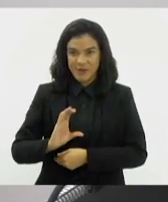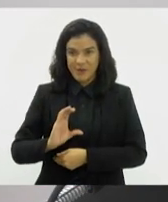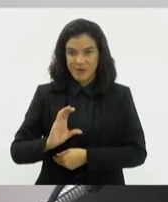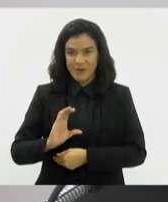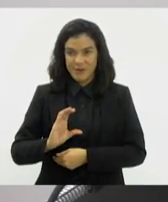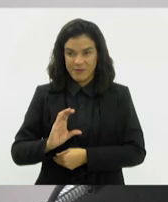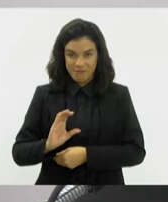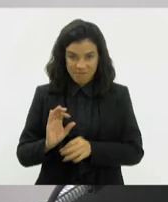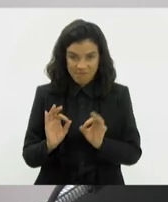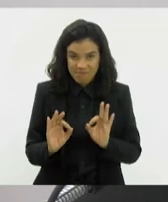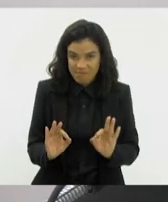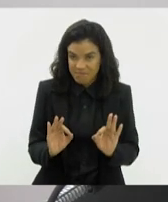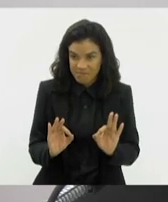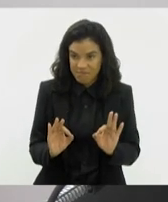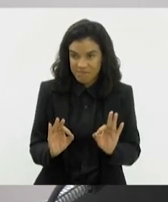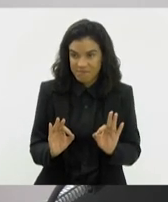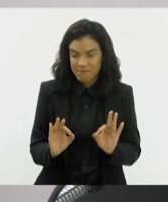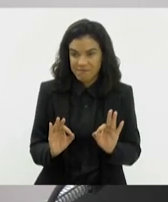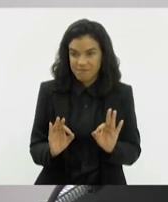Tá certo?